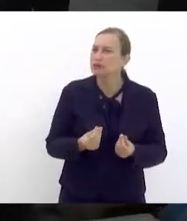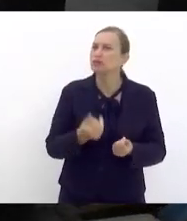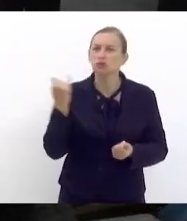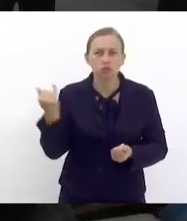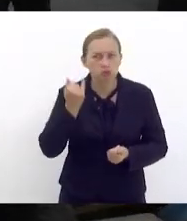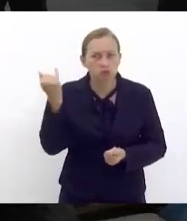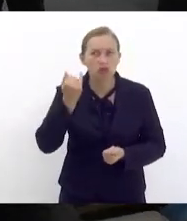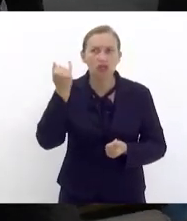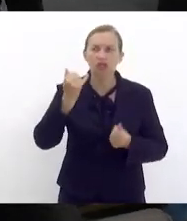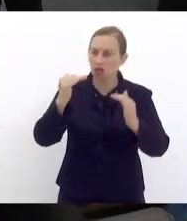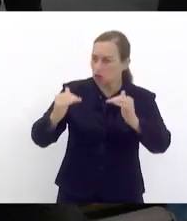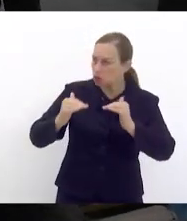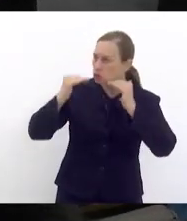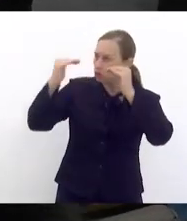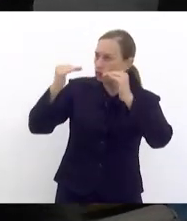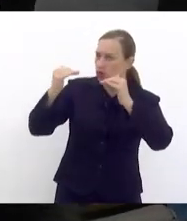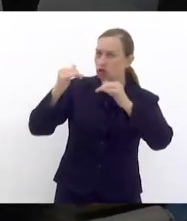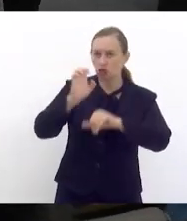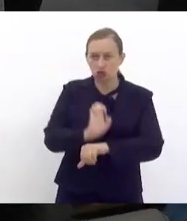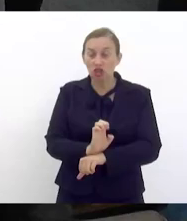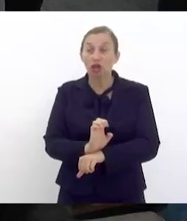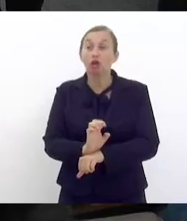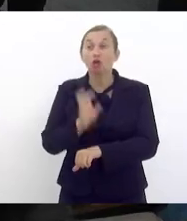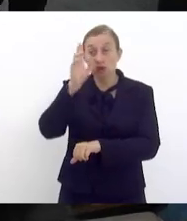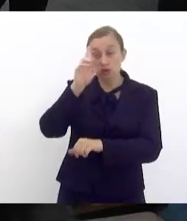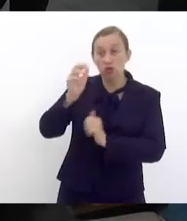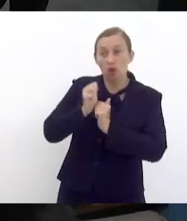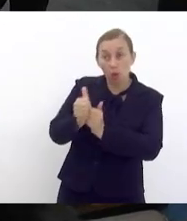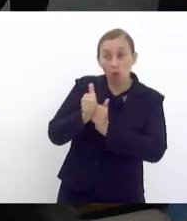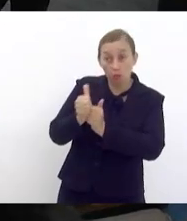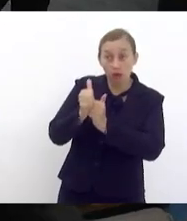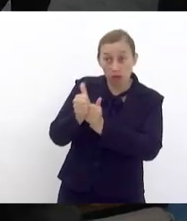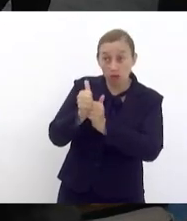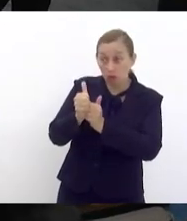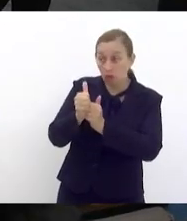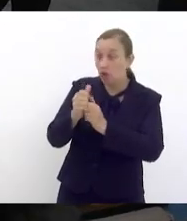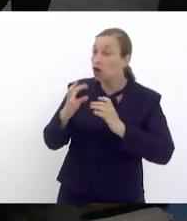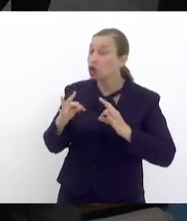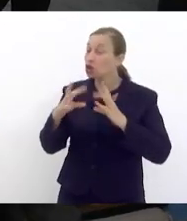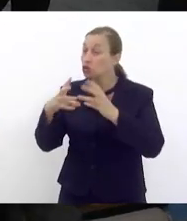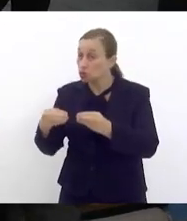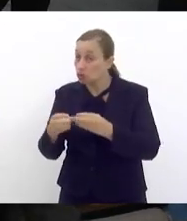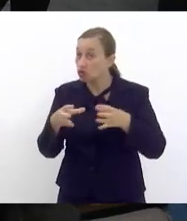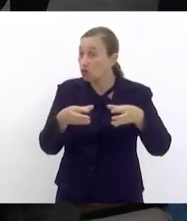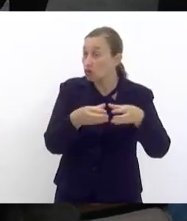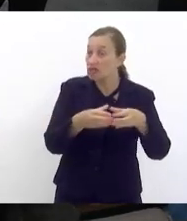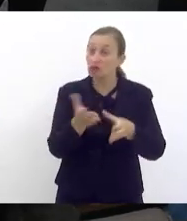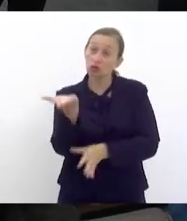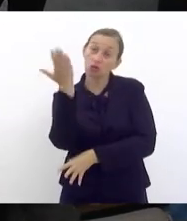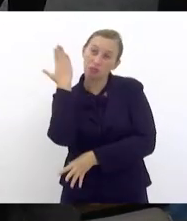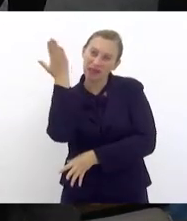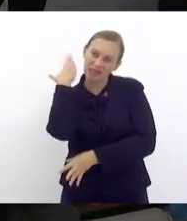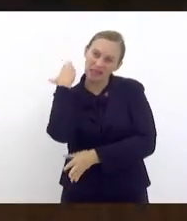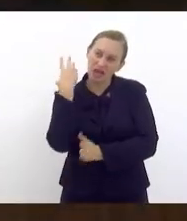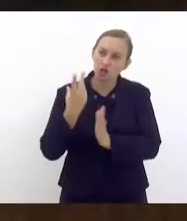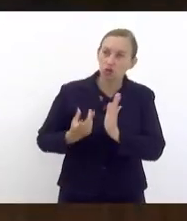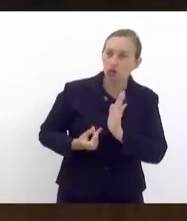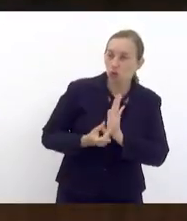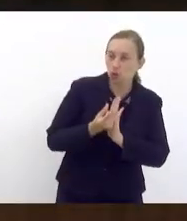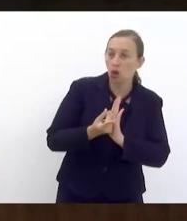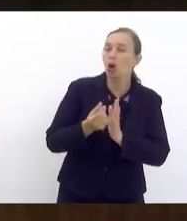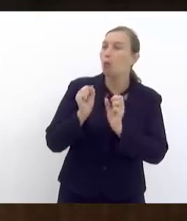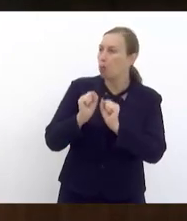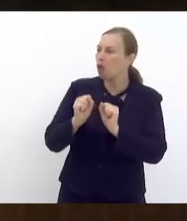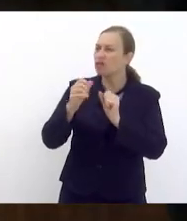questão da soberania. E eu sei que o senhor acompanhou esses cálculos em outras comissões no passado. Eu acho que é sempre bom a gente falar isso. O senhor pode dizer